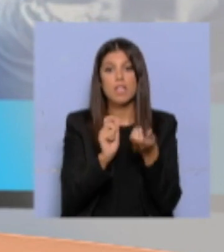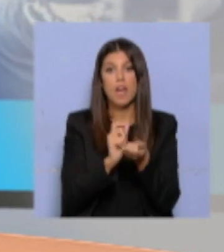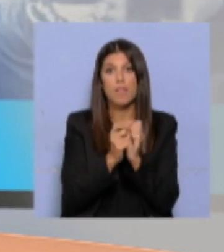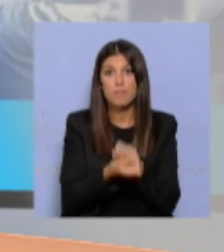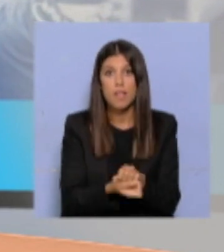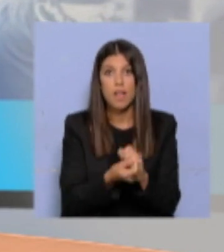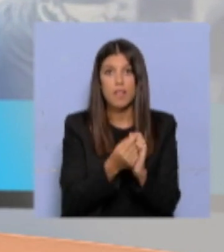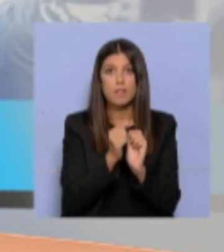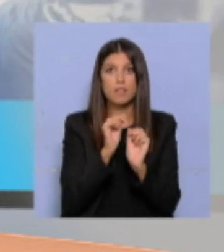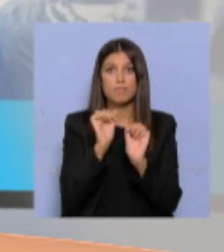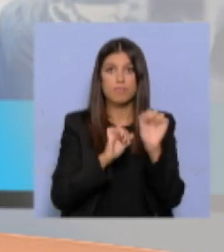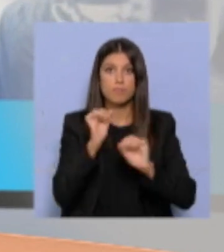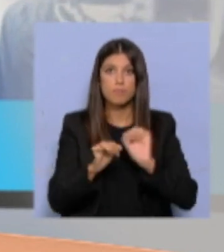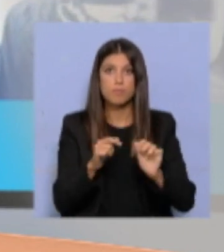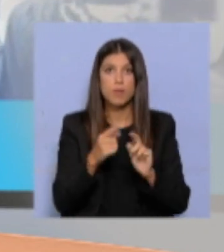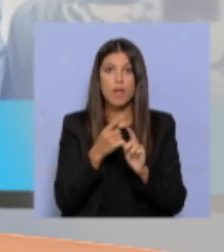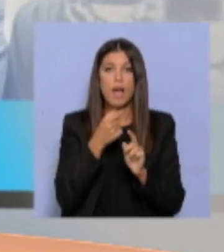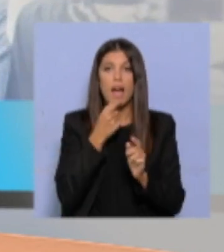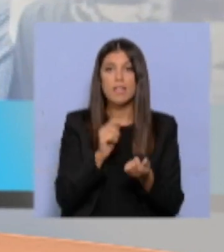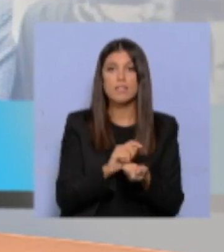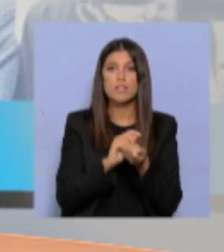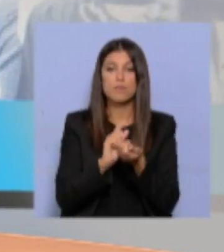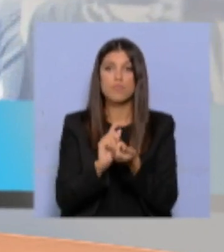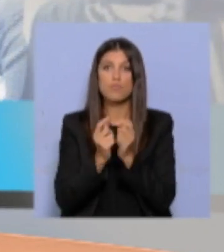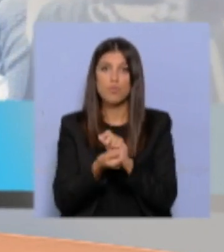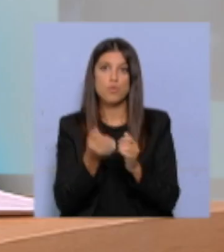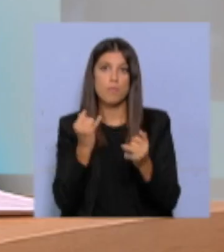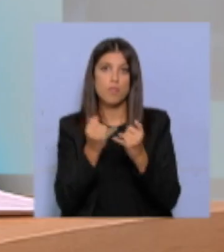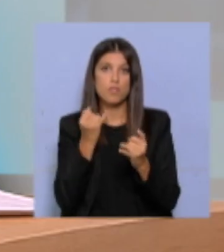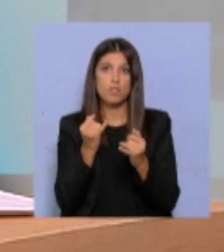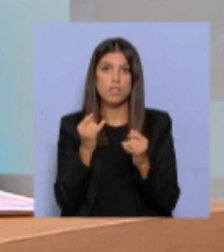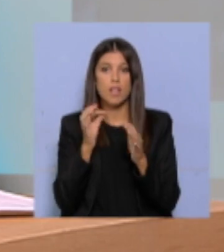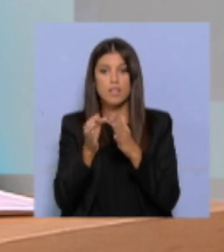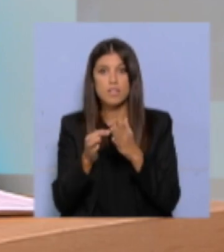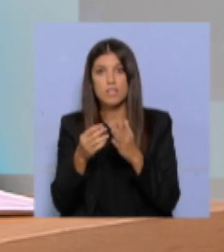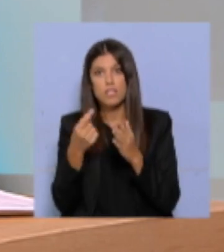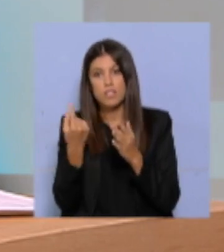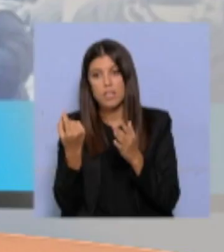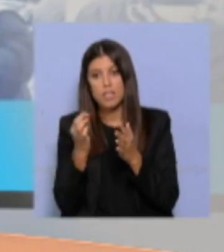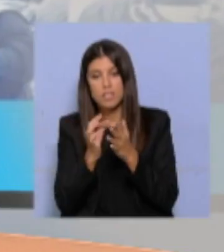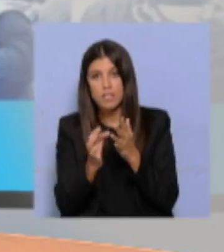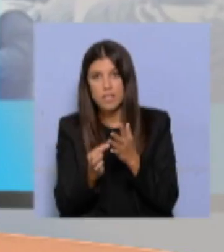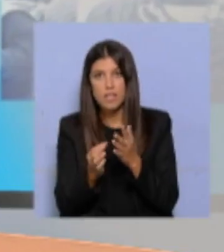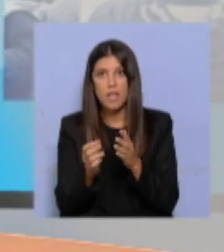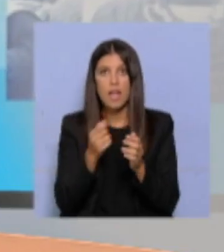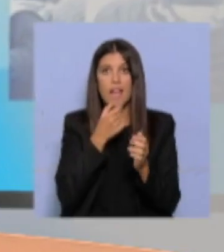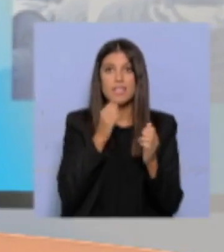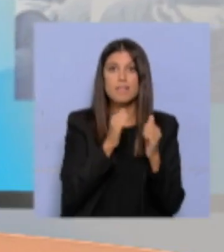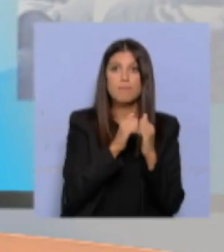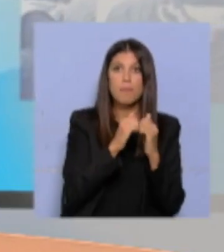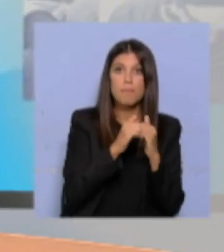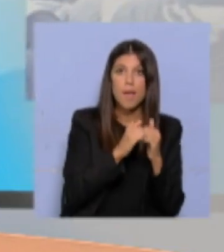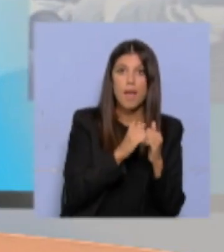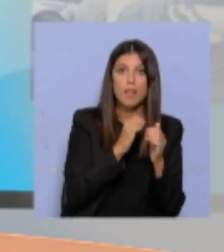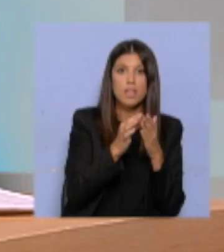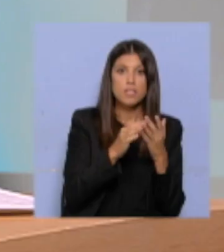ou próprias, porque se vai para o meio digital tem umas determinadas características, se vai para o papel tem outras, e isto é um esforço para as redações